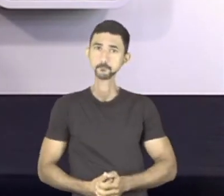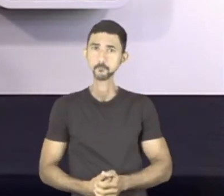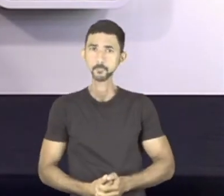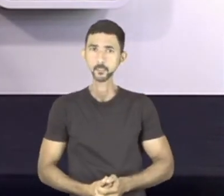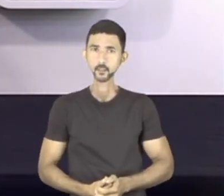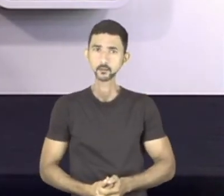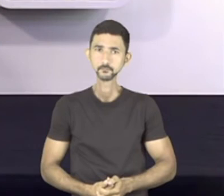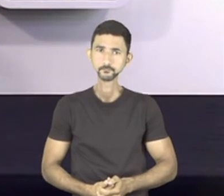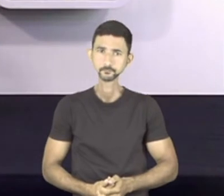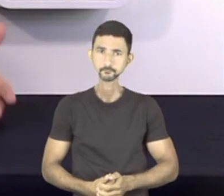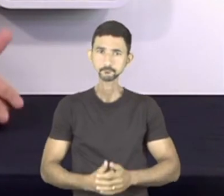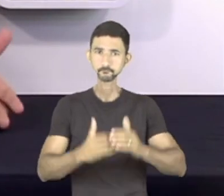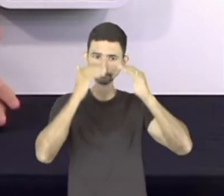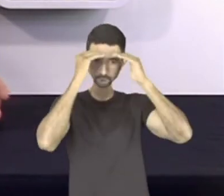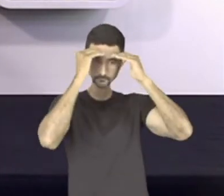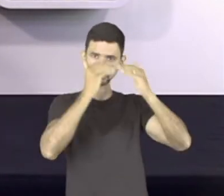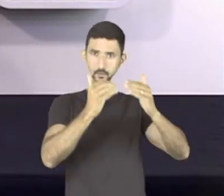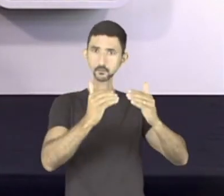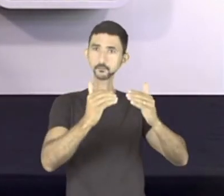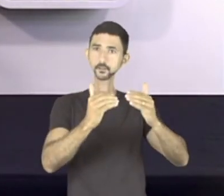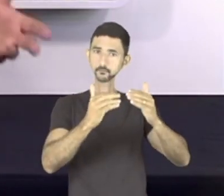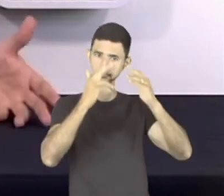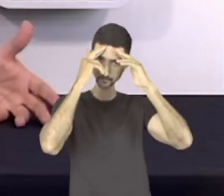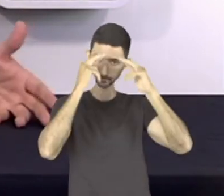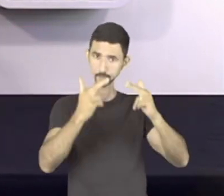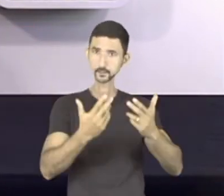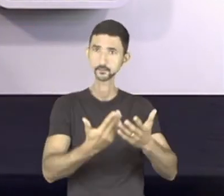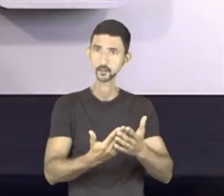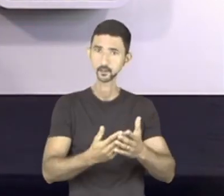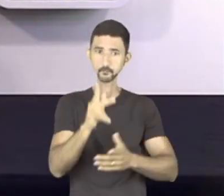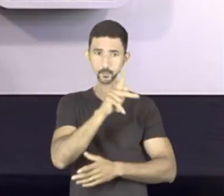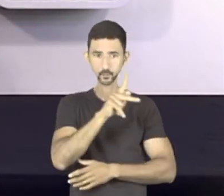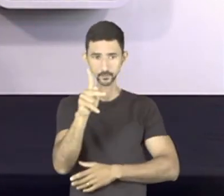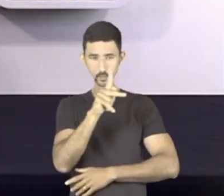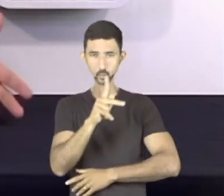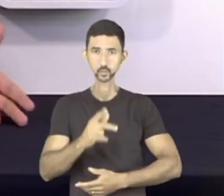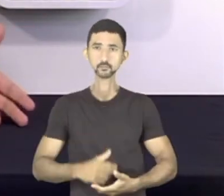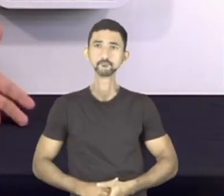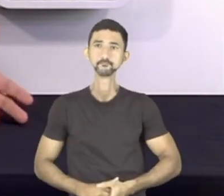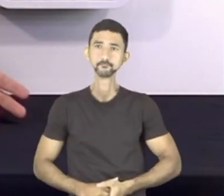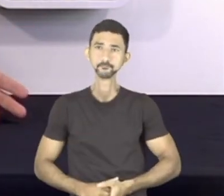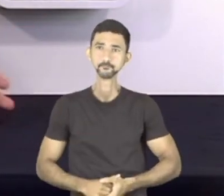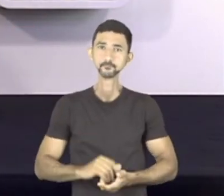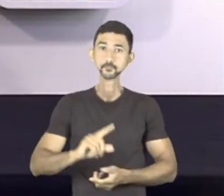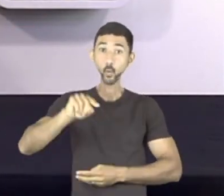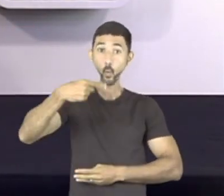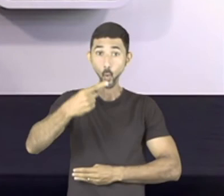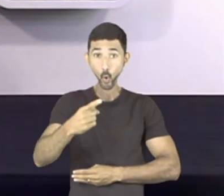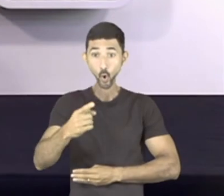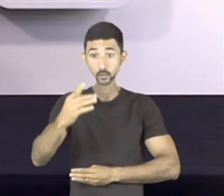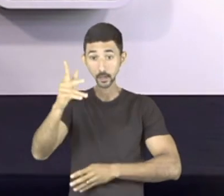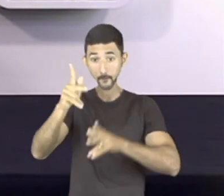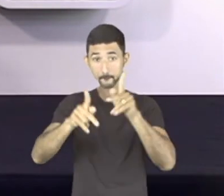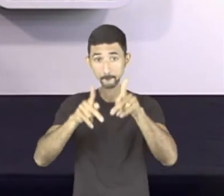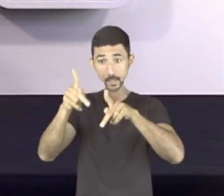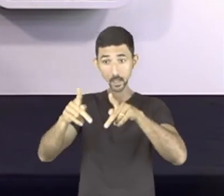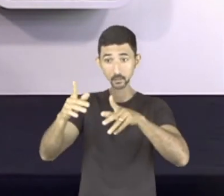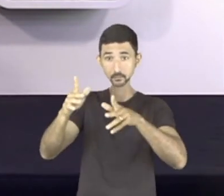tá? Respeitar os seus professores e aos outros também.